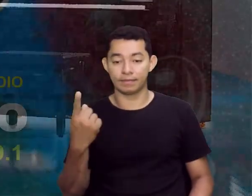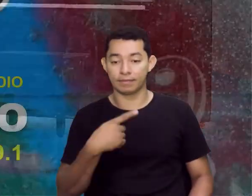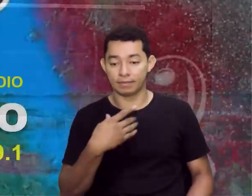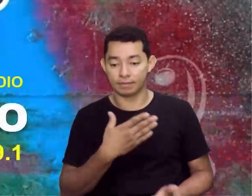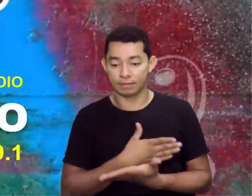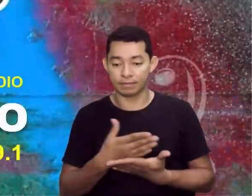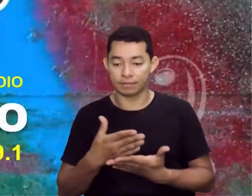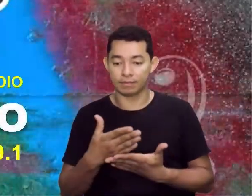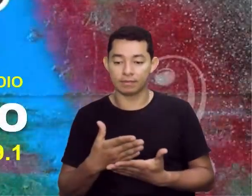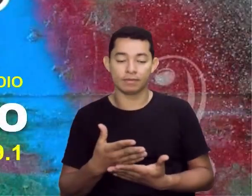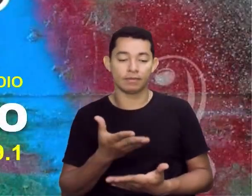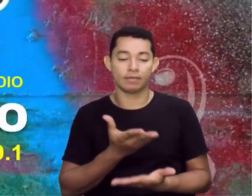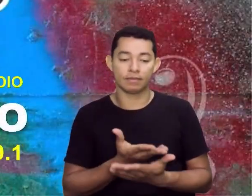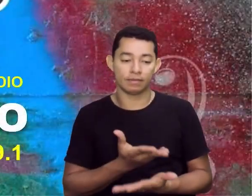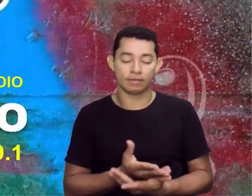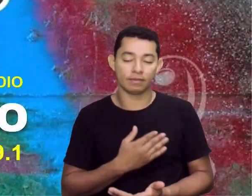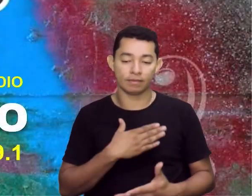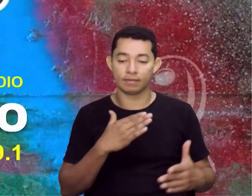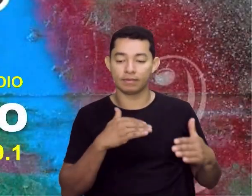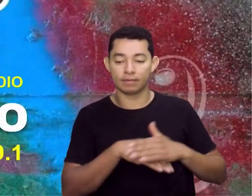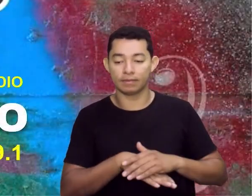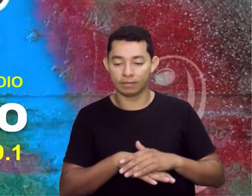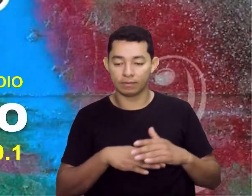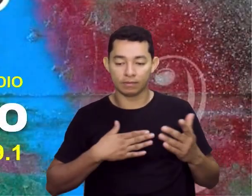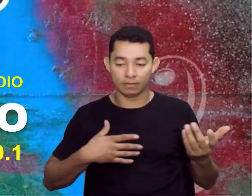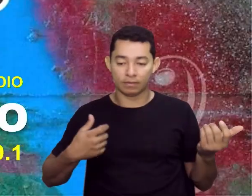Vou colocar meu violão lá na estante dele, tá?